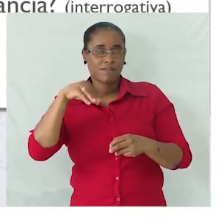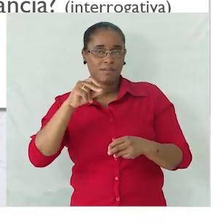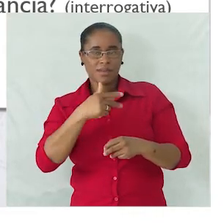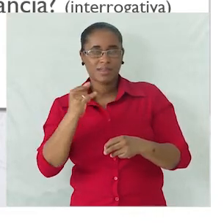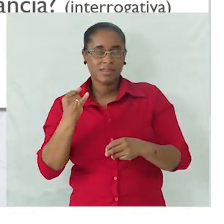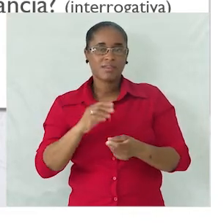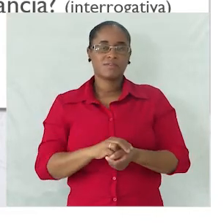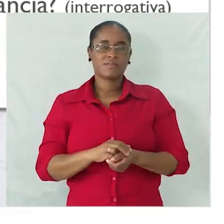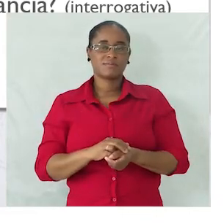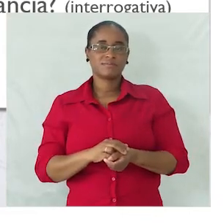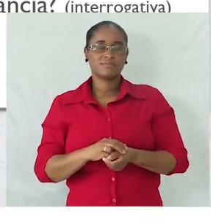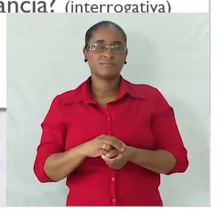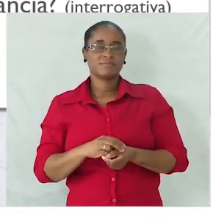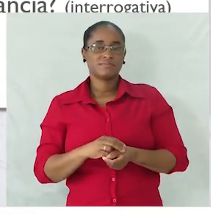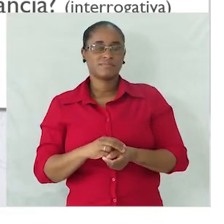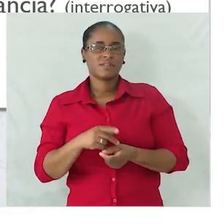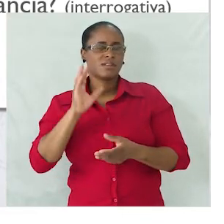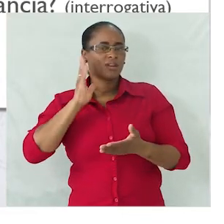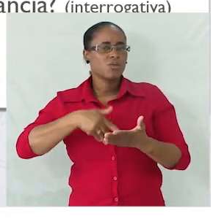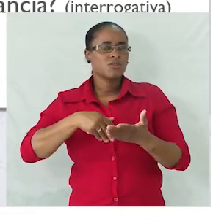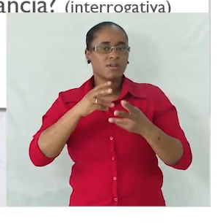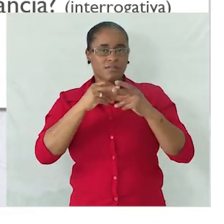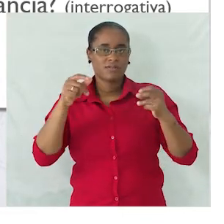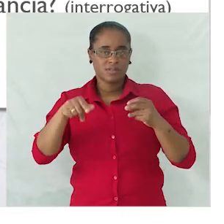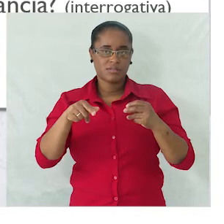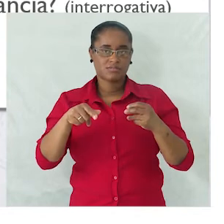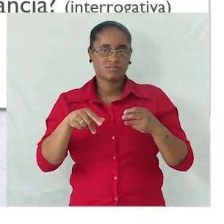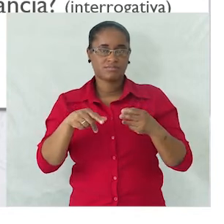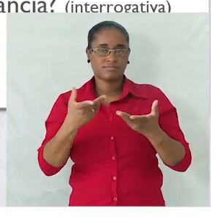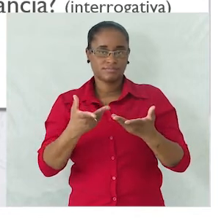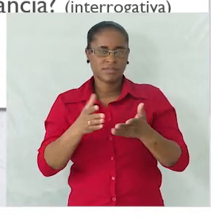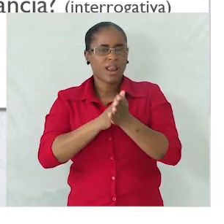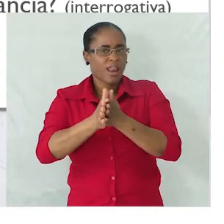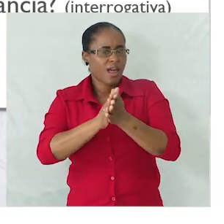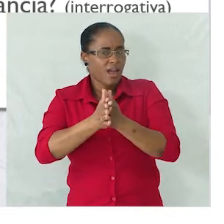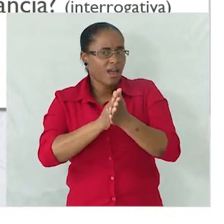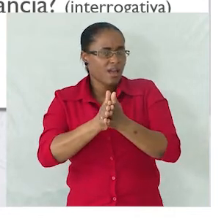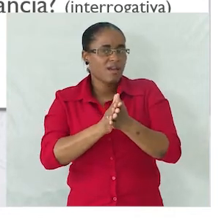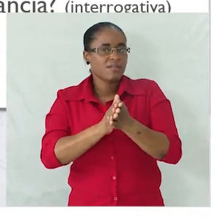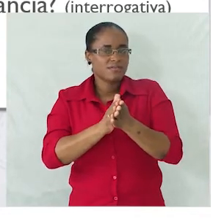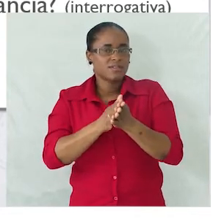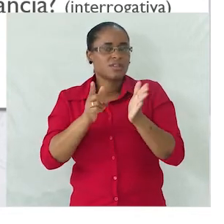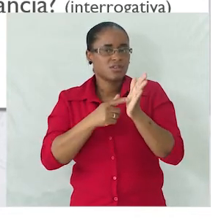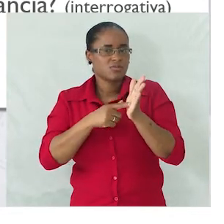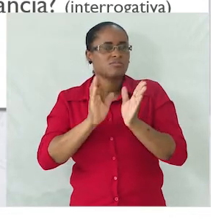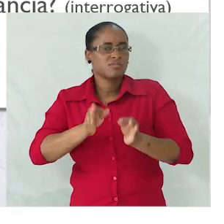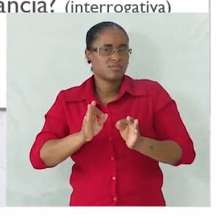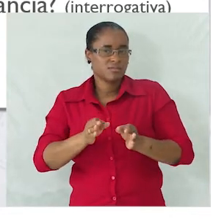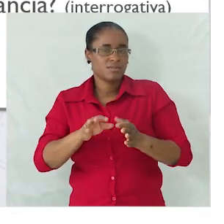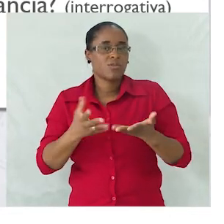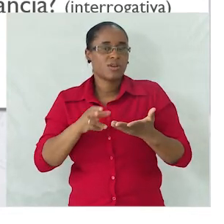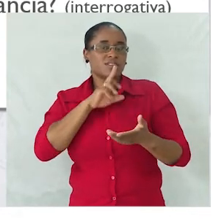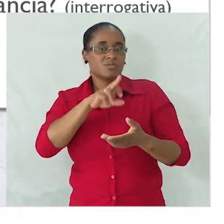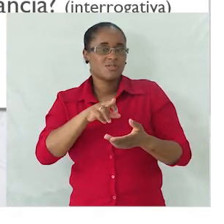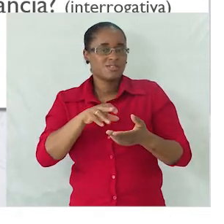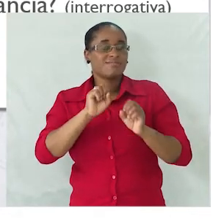última frase que eu tenho aqui como sugestão tem assim: lavas as mãos com frequência? Qual é a resposta? Claro que tem que ser